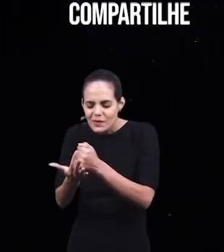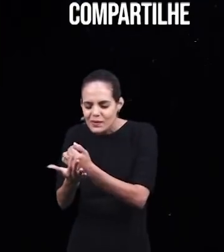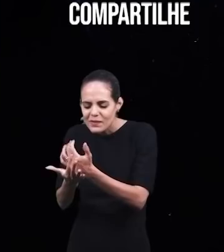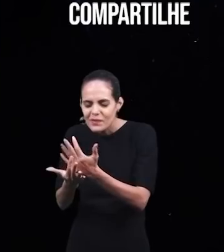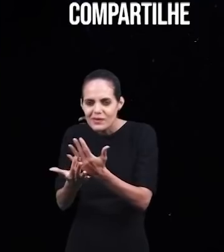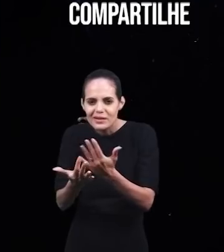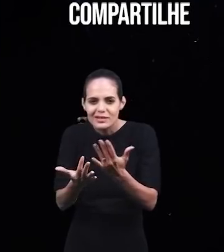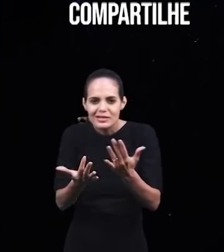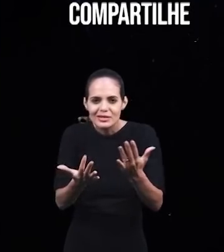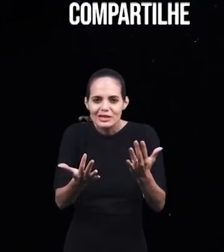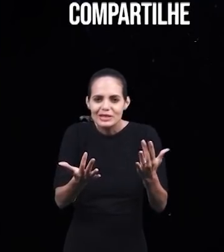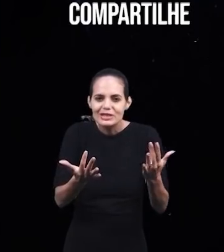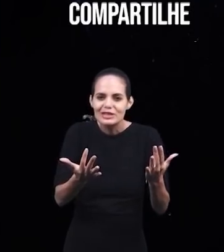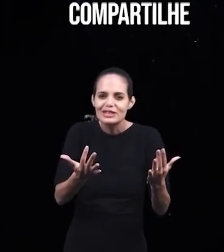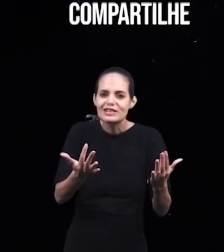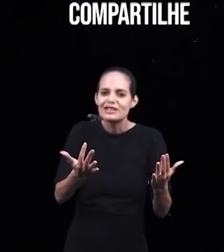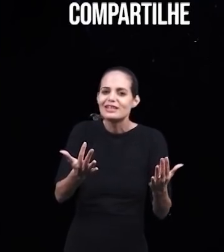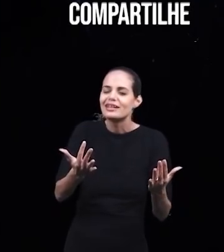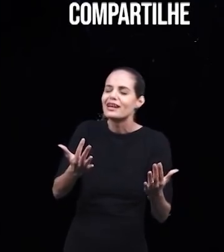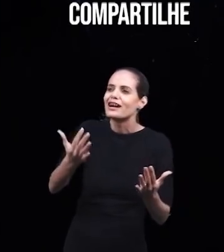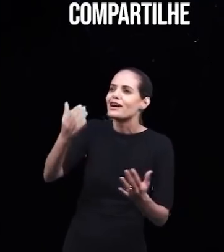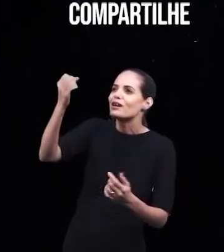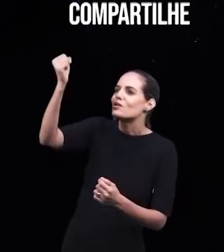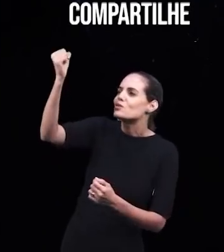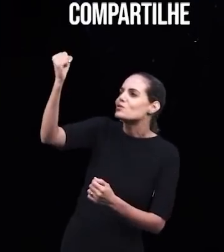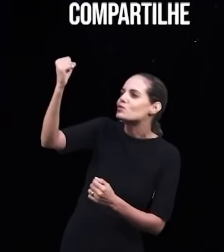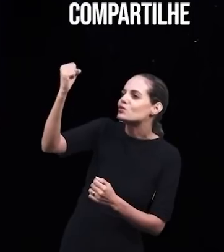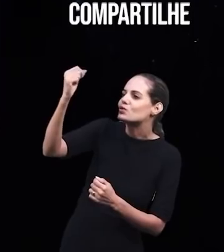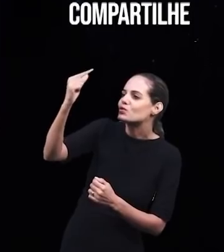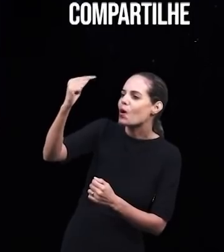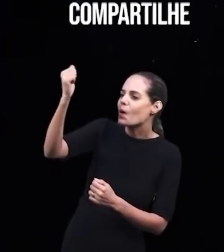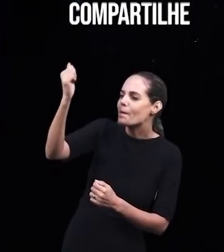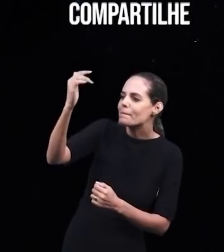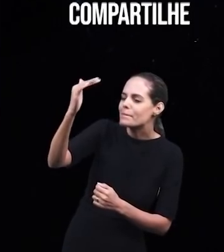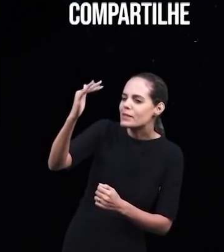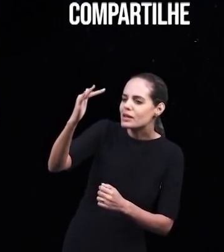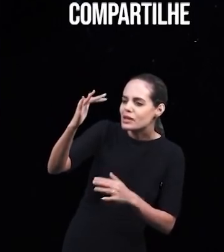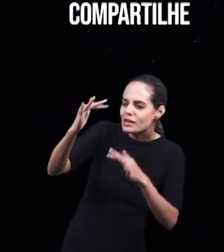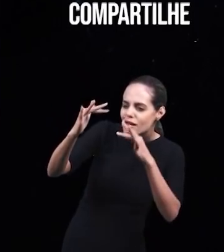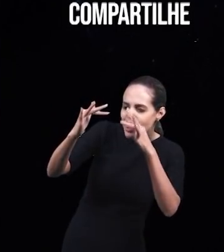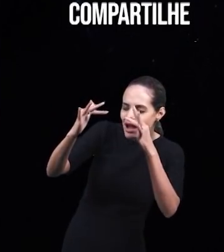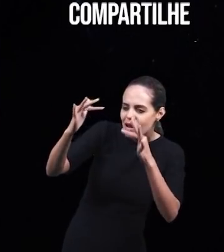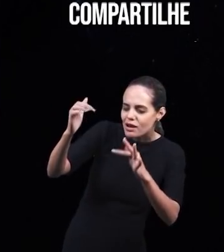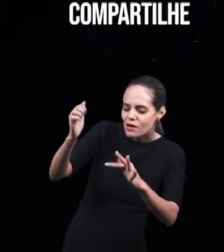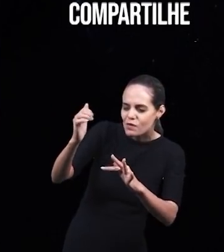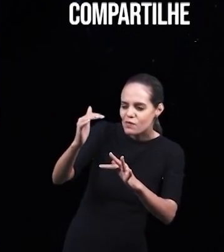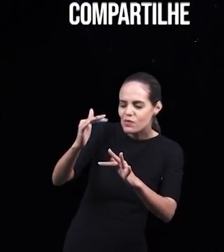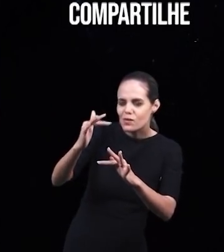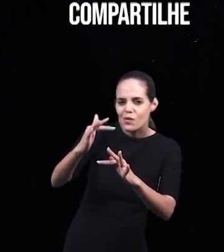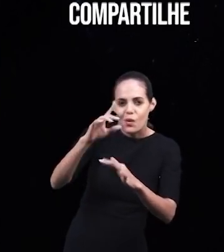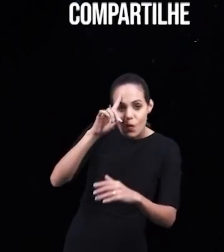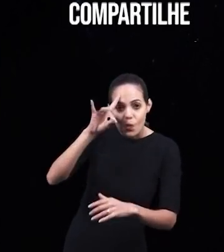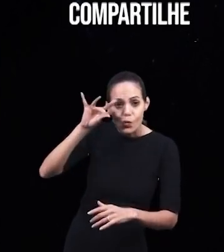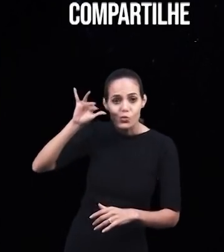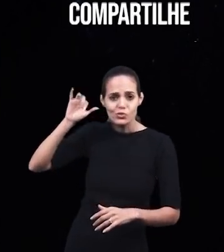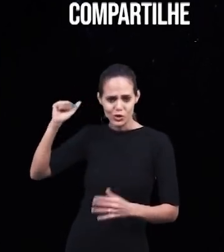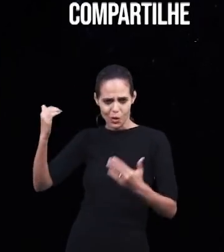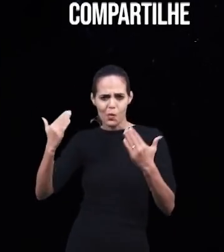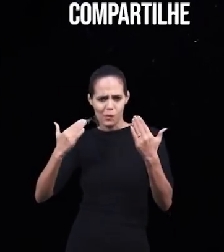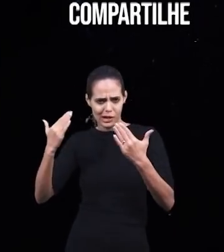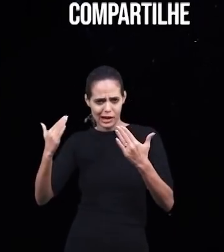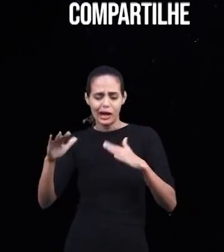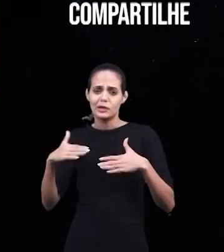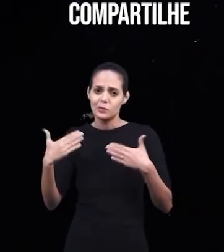desponta para a luz do sol, assim brilhou um dia